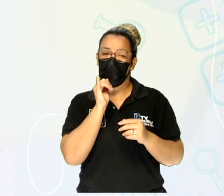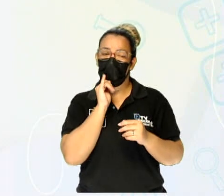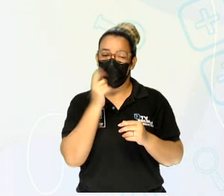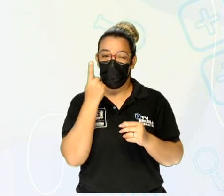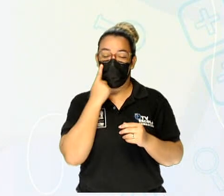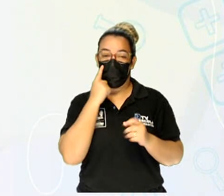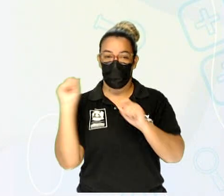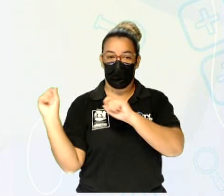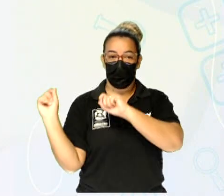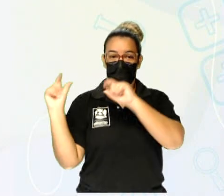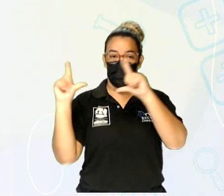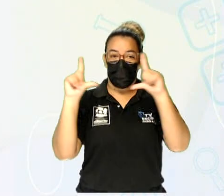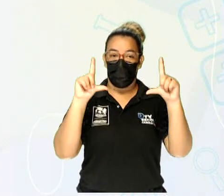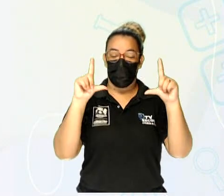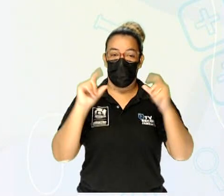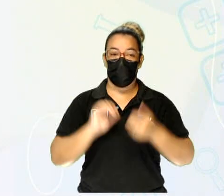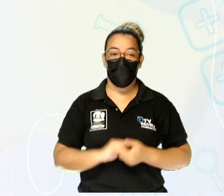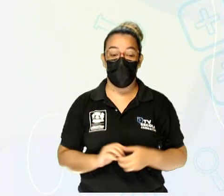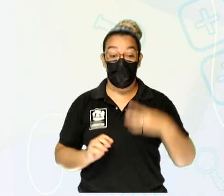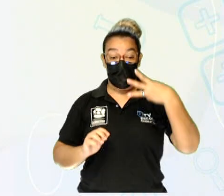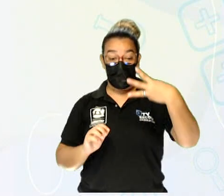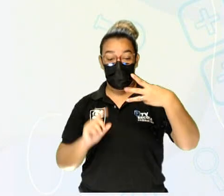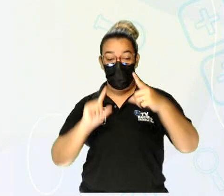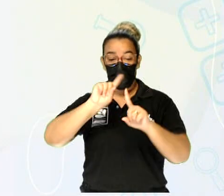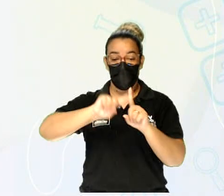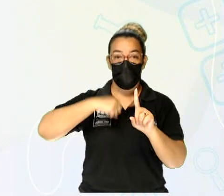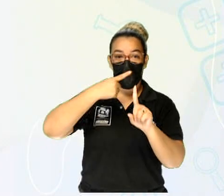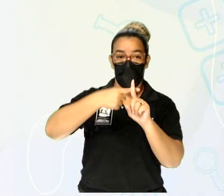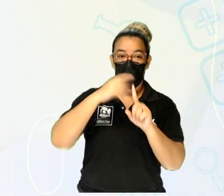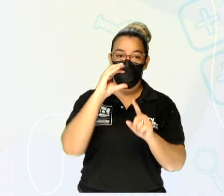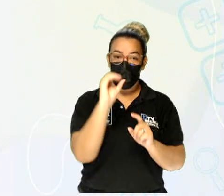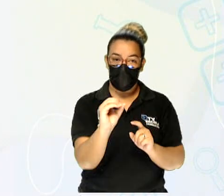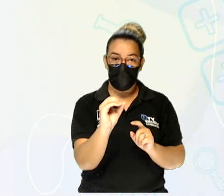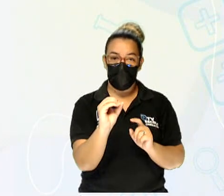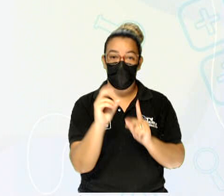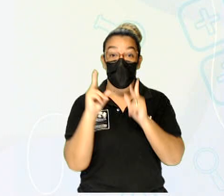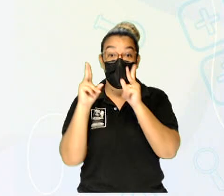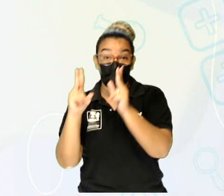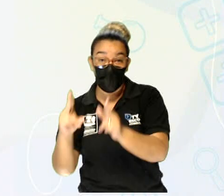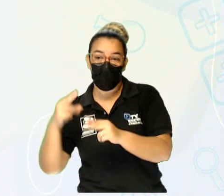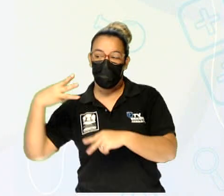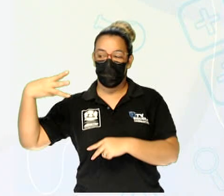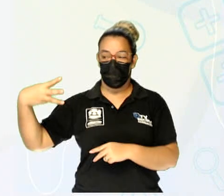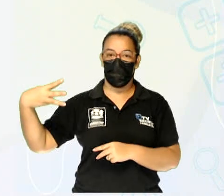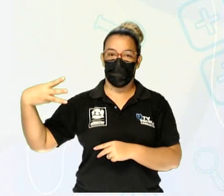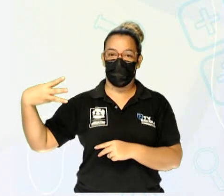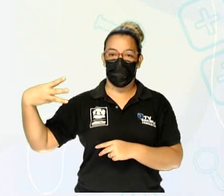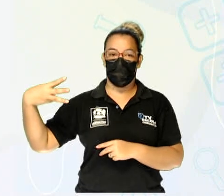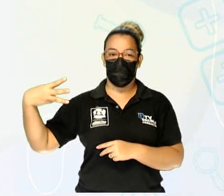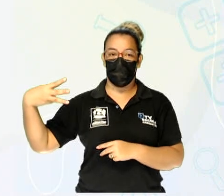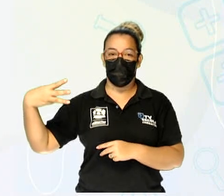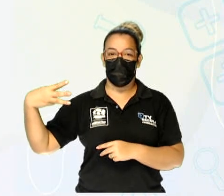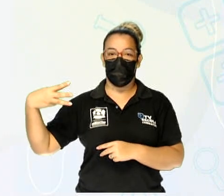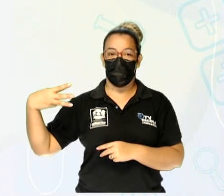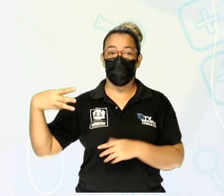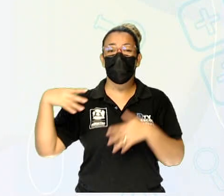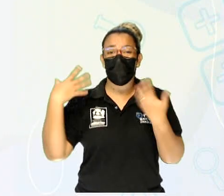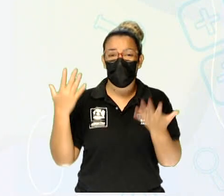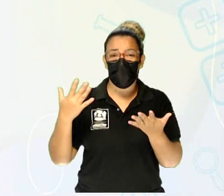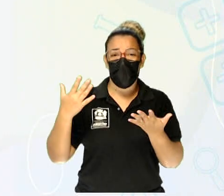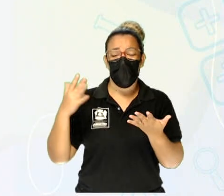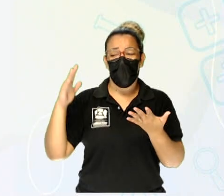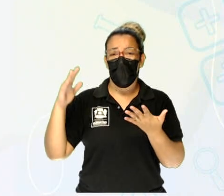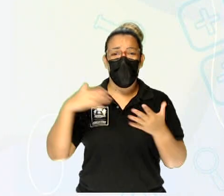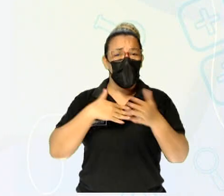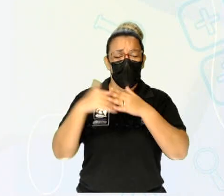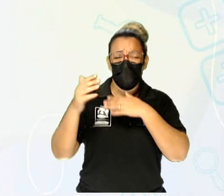exemplo? Aqui, ó, 3 mais 0. 3 mais 0 é igual a 3. Então, qualquer número